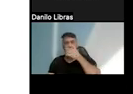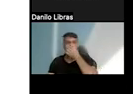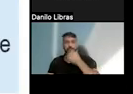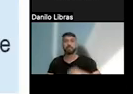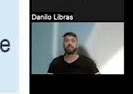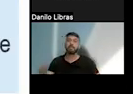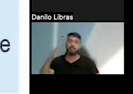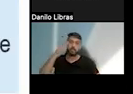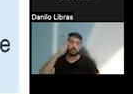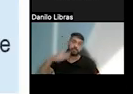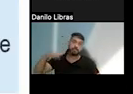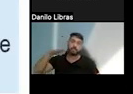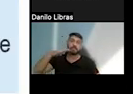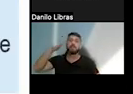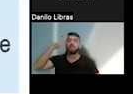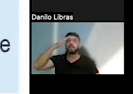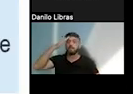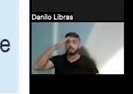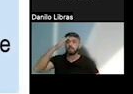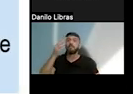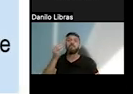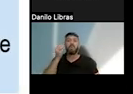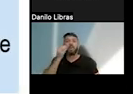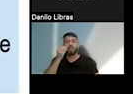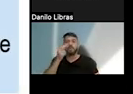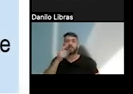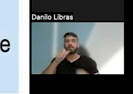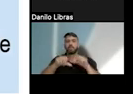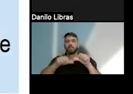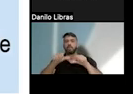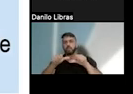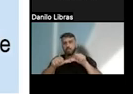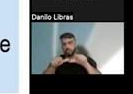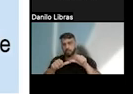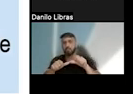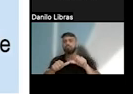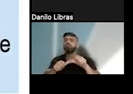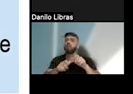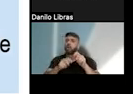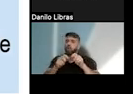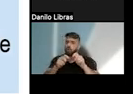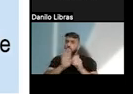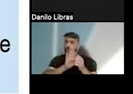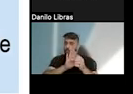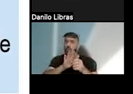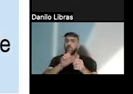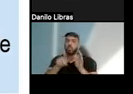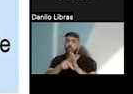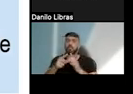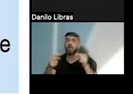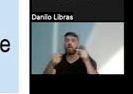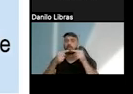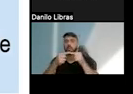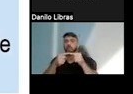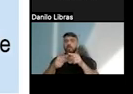gerais, o que os nossos dados sugerem é que essas alterações do controle da tradução, elas podem estar, né, de alguma maneira correlacionadas